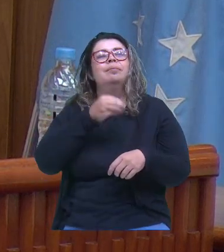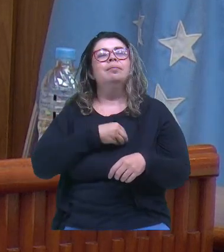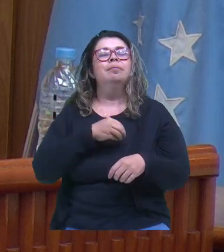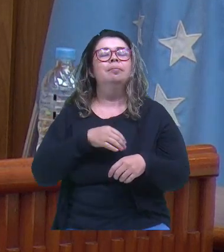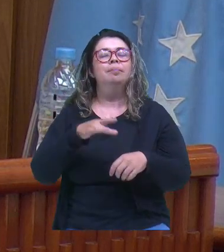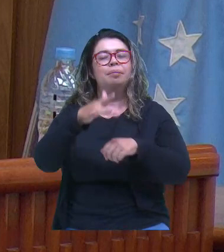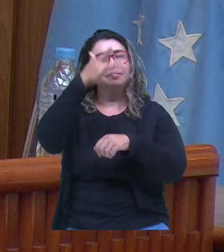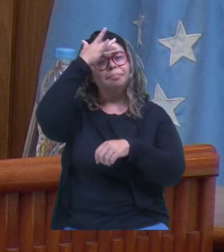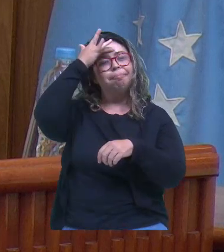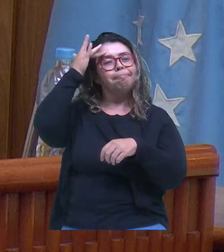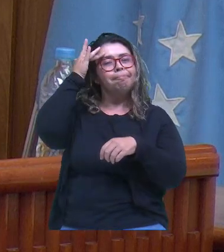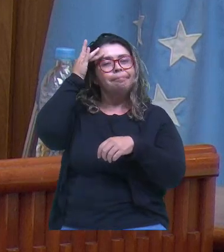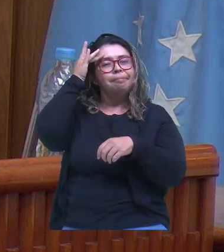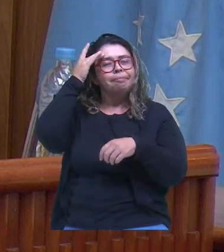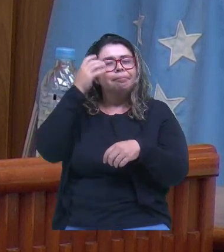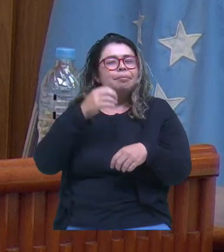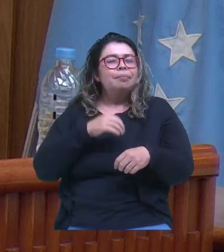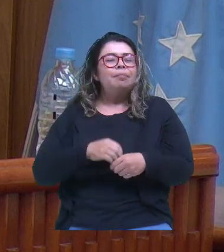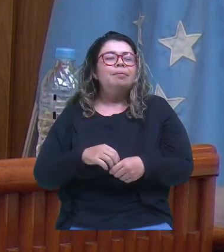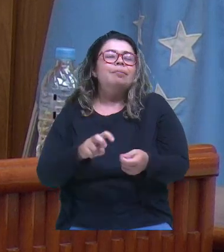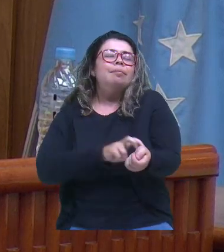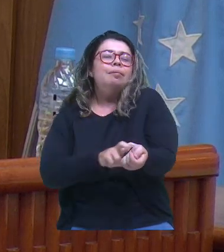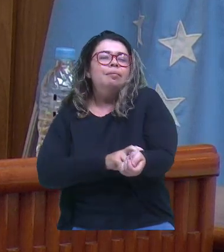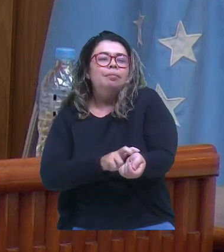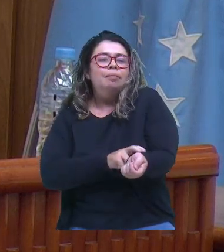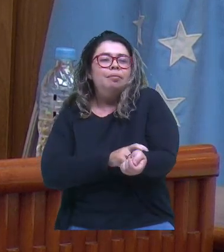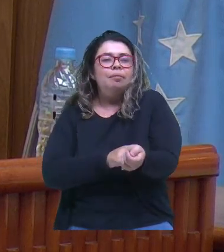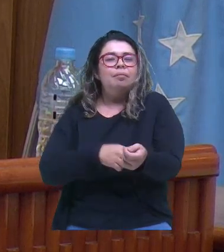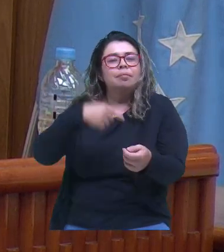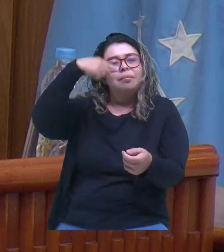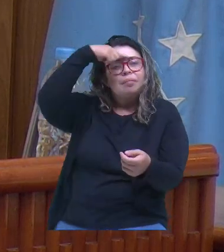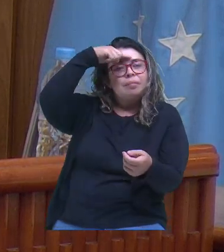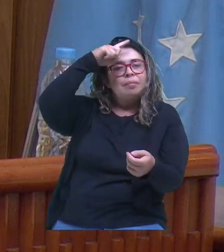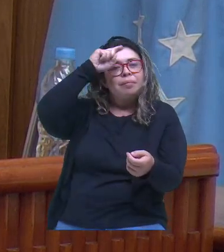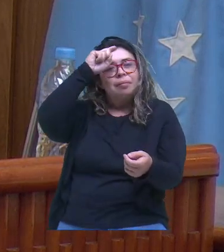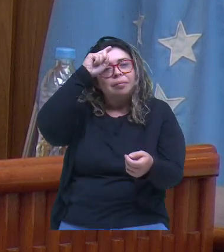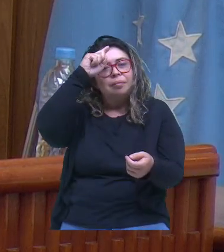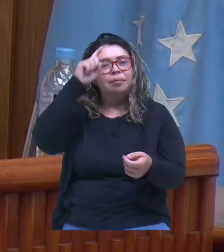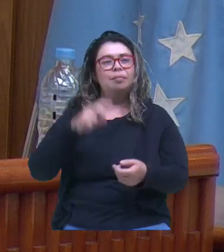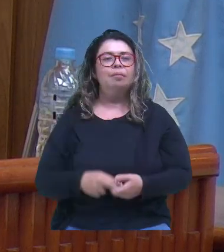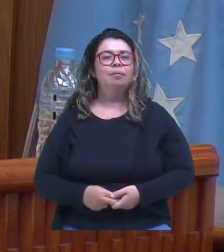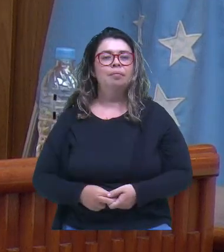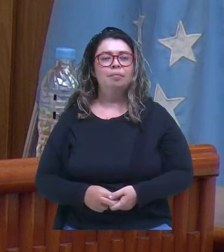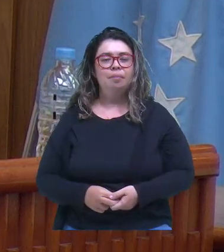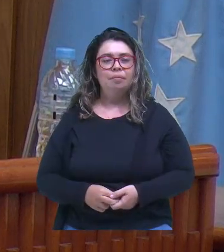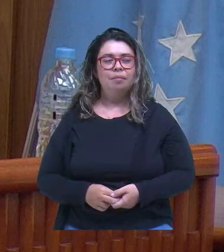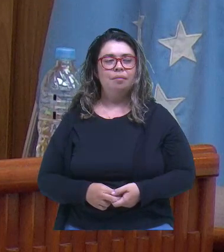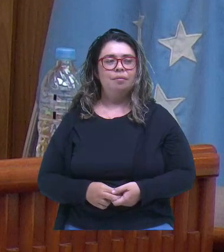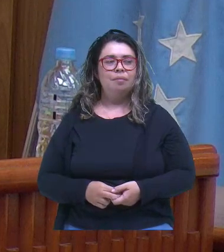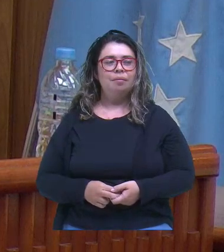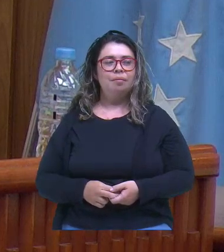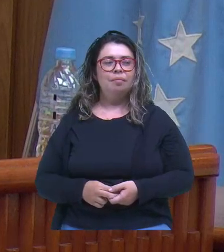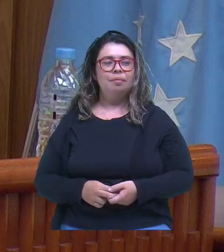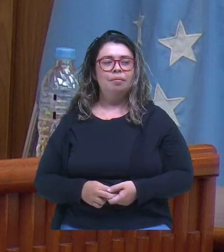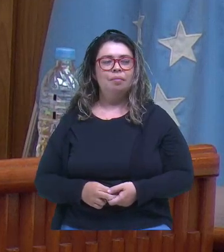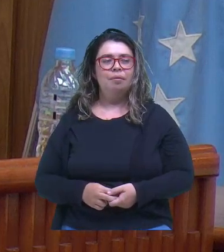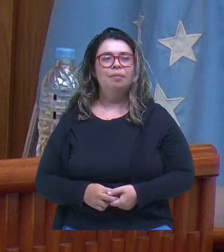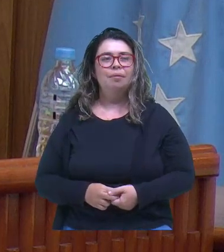desesperado lá no leito do hospital. É, temos aqui